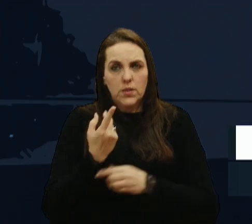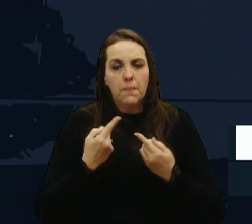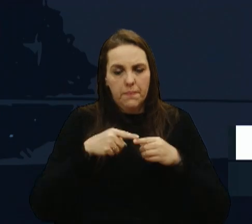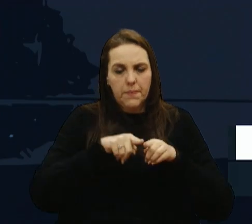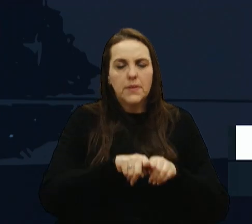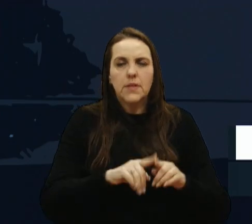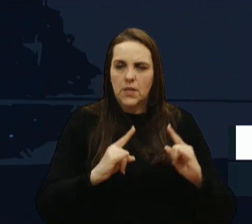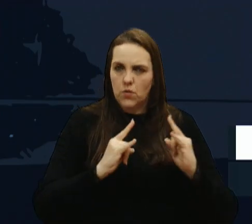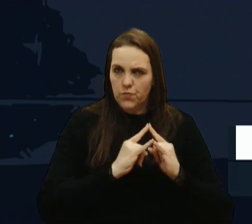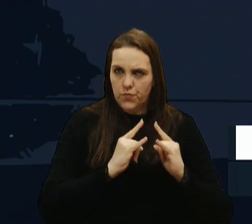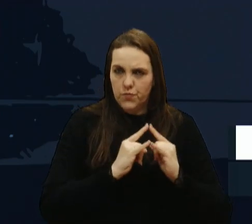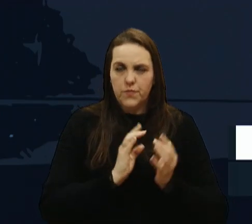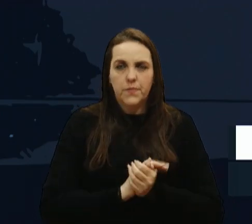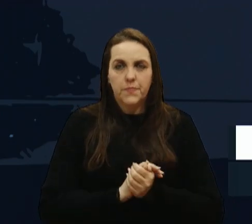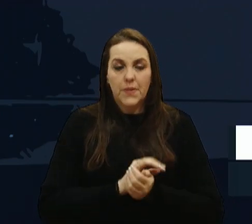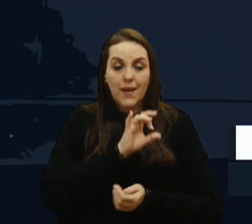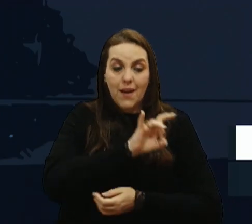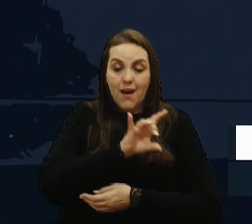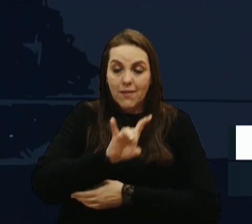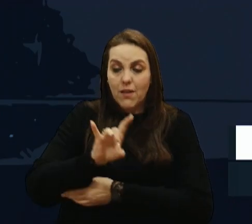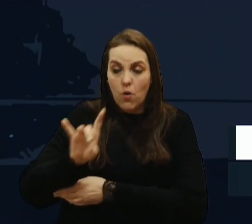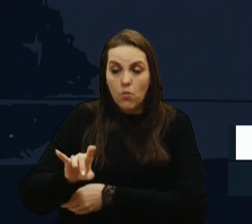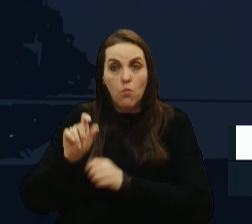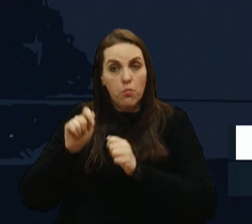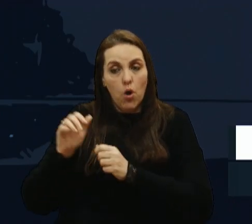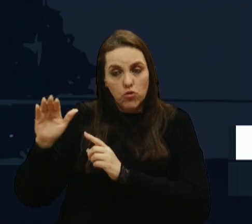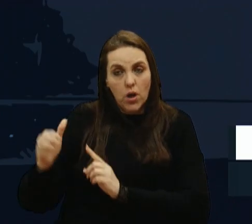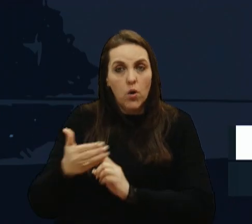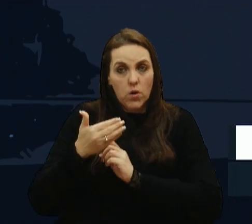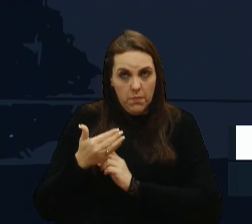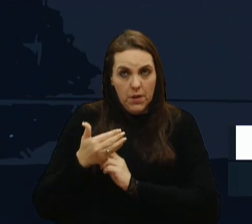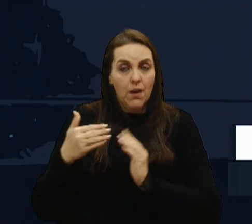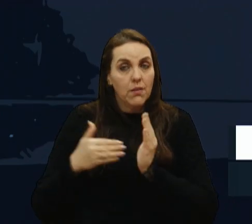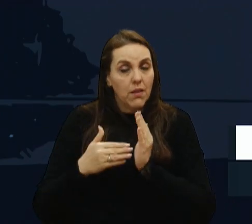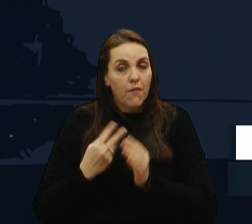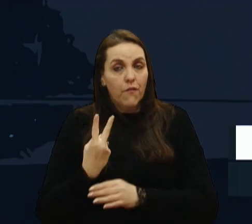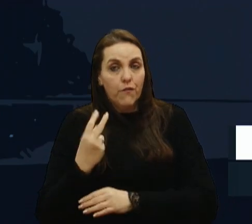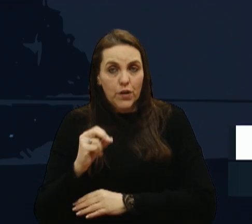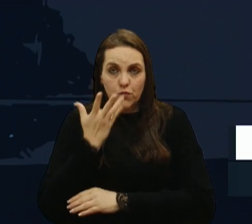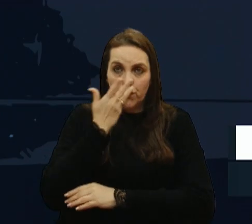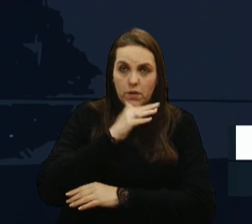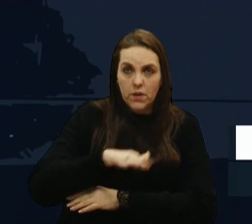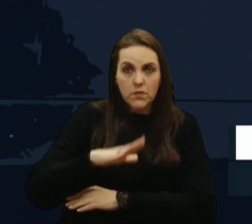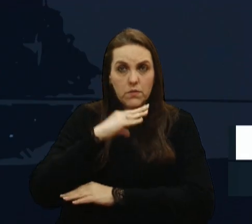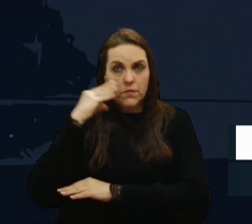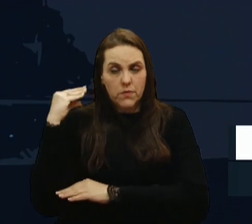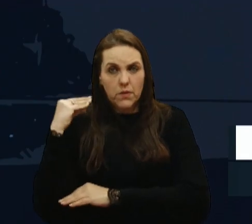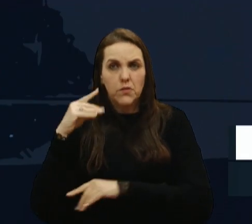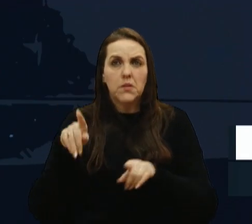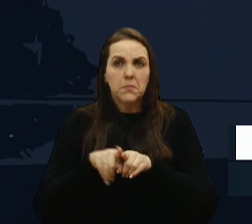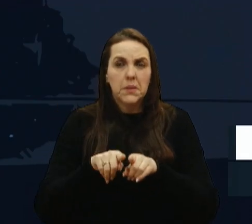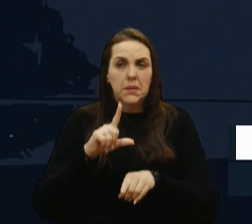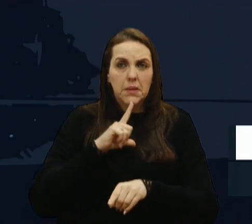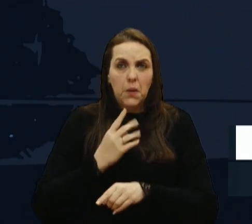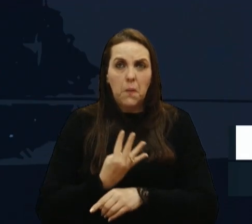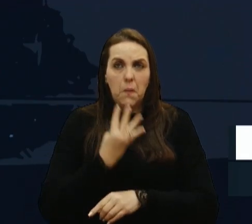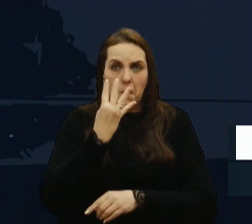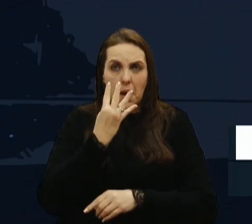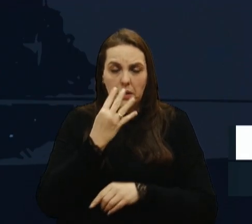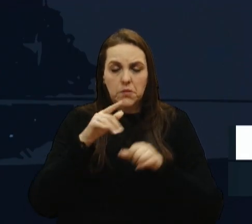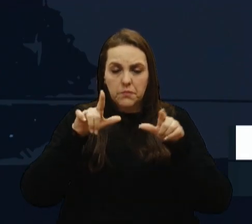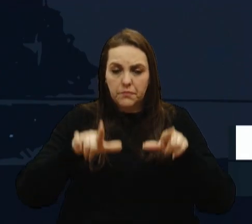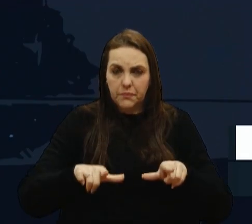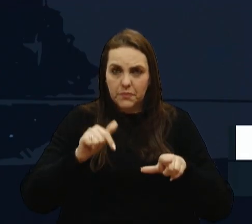instituição, que cada um desses abrigos podem abrigar até 20 crianças e adolescentes, e temos 4 lotes de